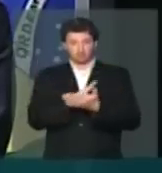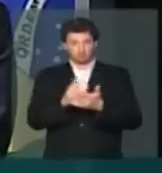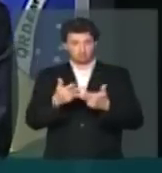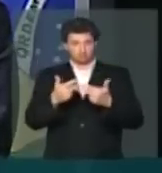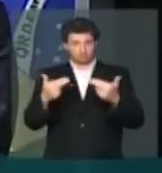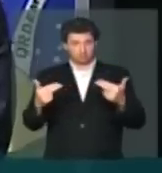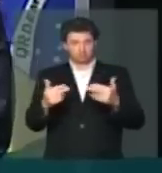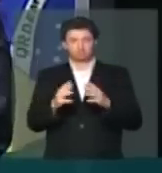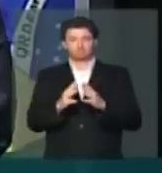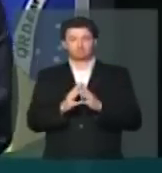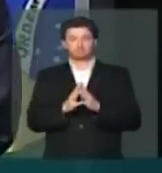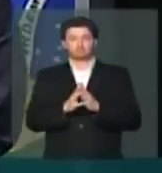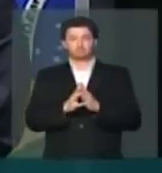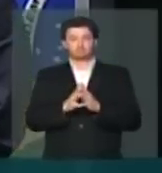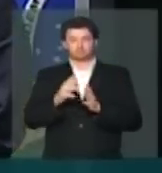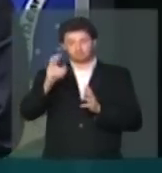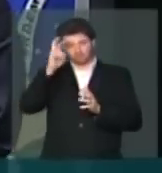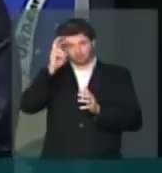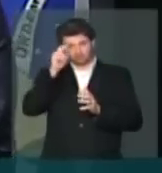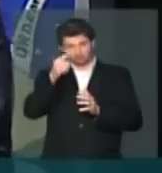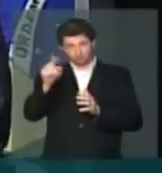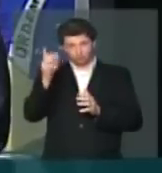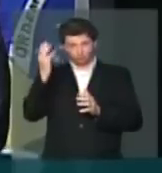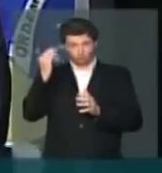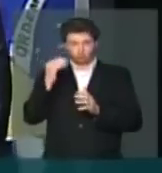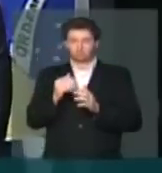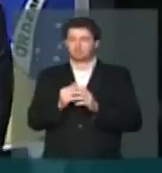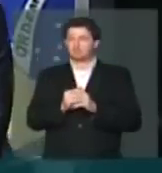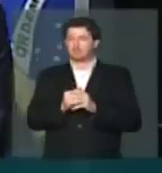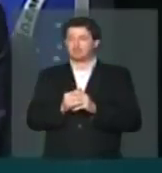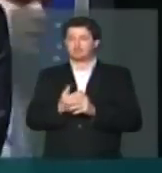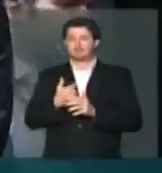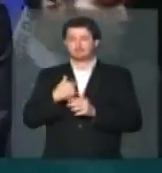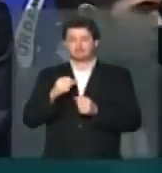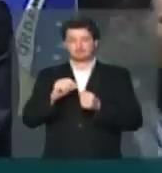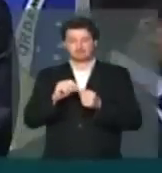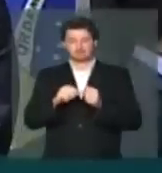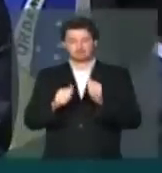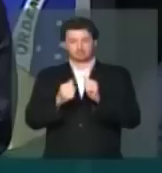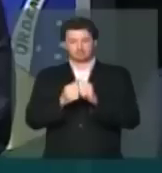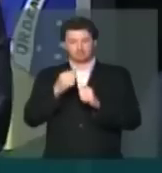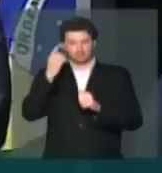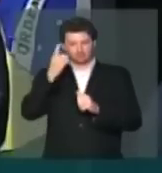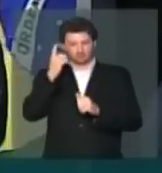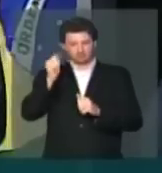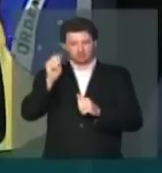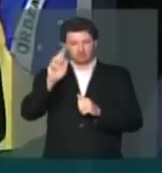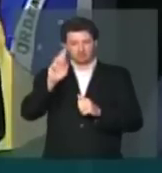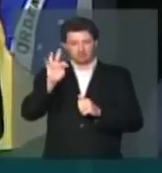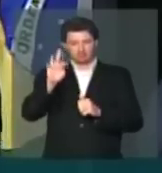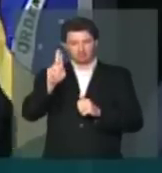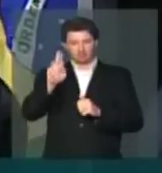esclarecimentos. Na última quinta-feira, eu fiz, junto com o deputado Arthur,